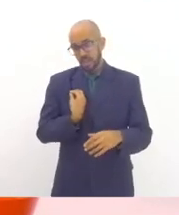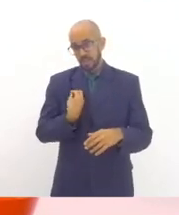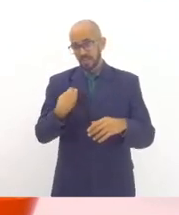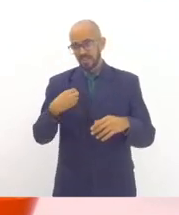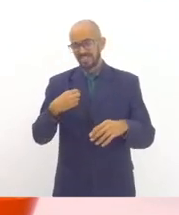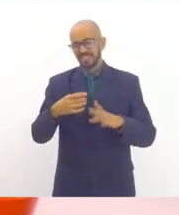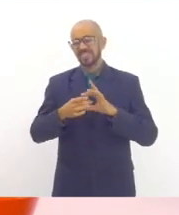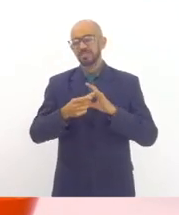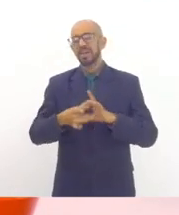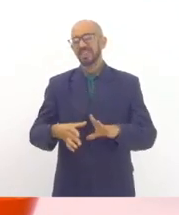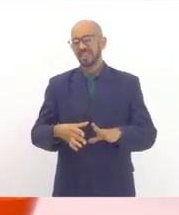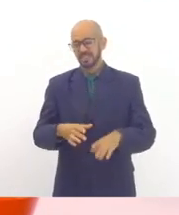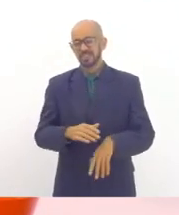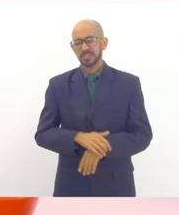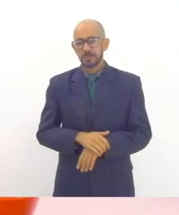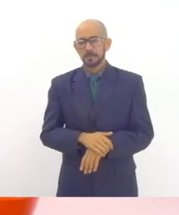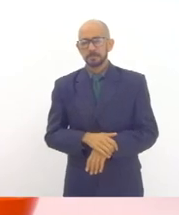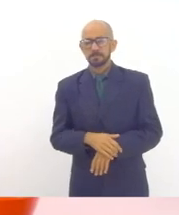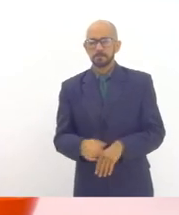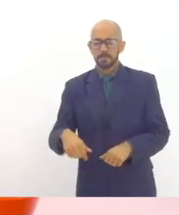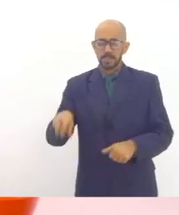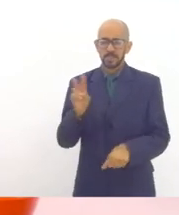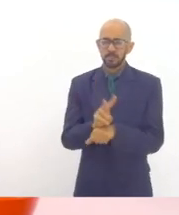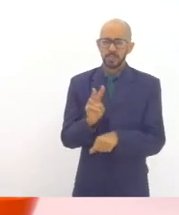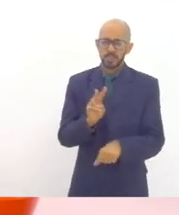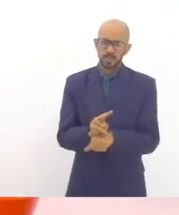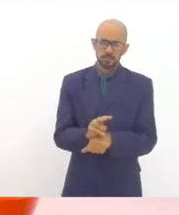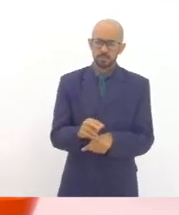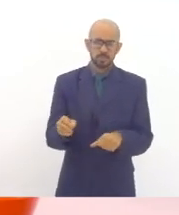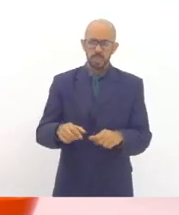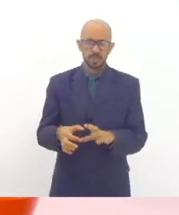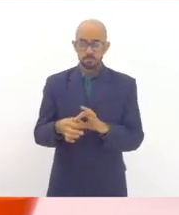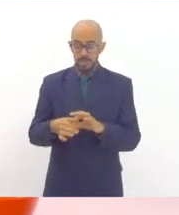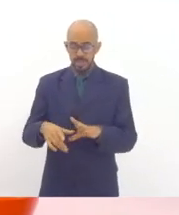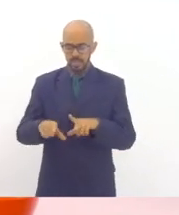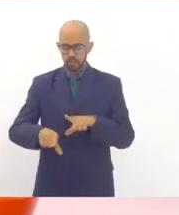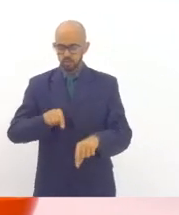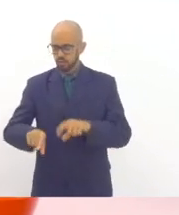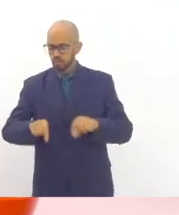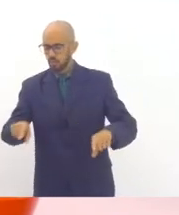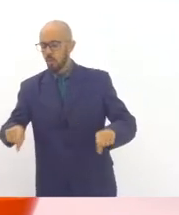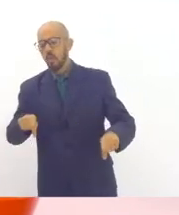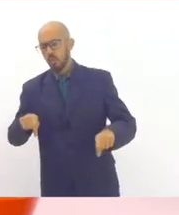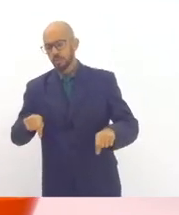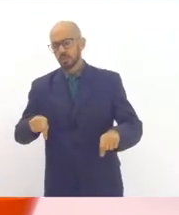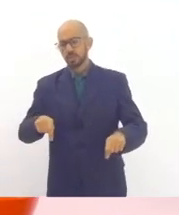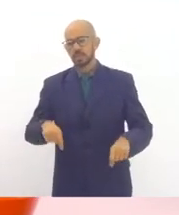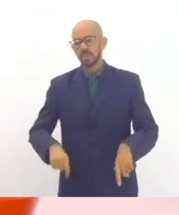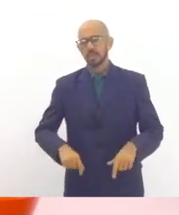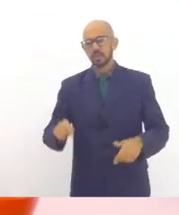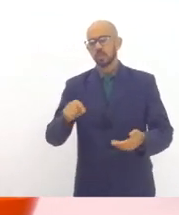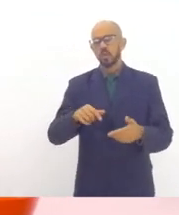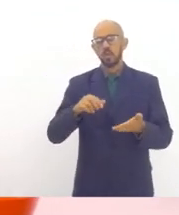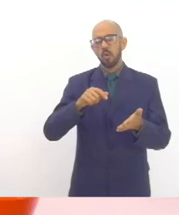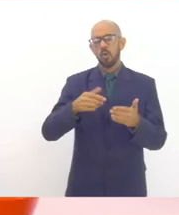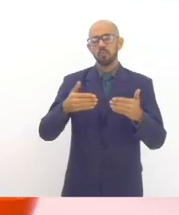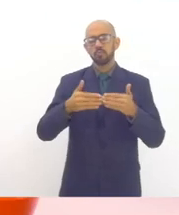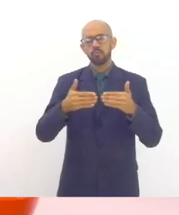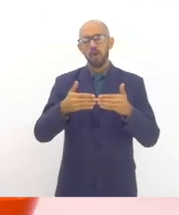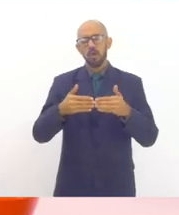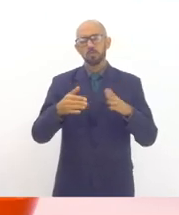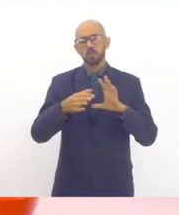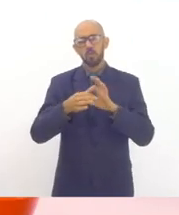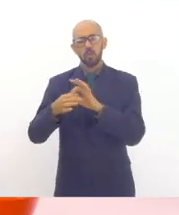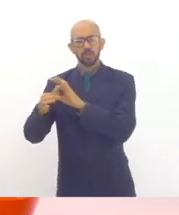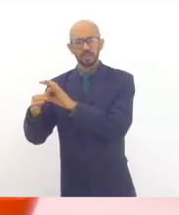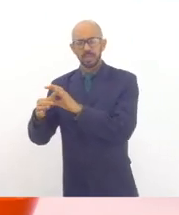Dito isso, defendemos a autonomia de escolha da língua estrangeira de acordo com o contexto regional, histórico-social